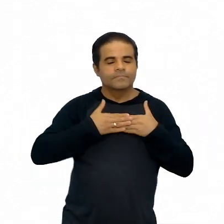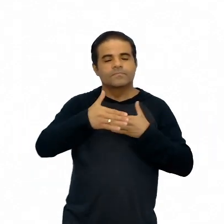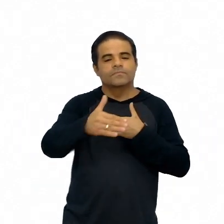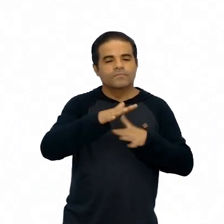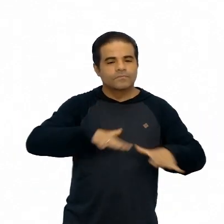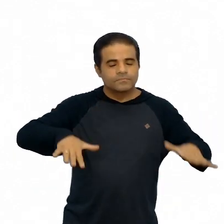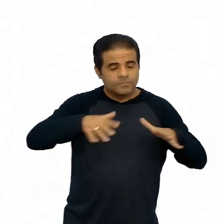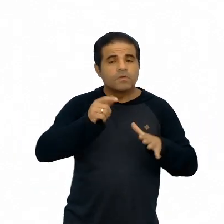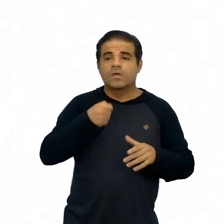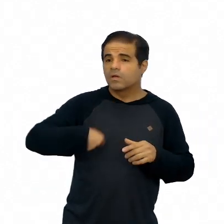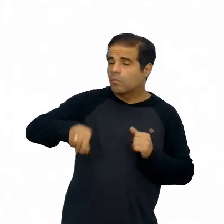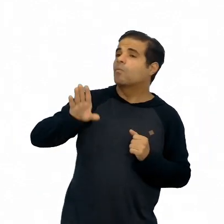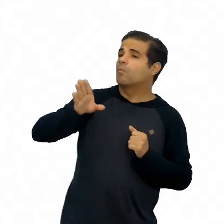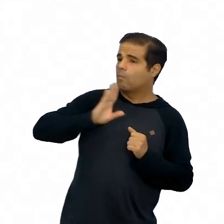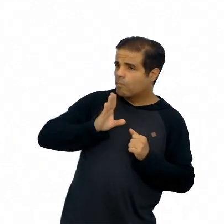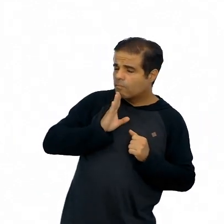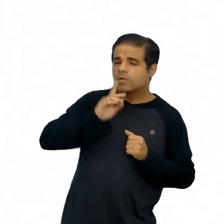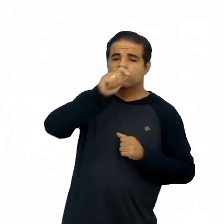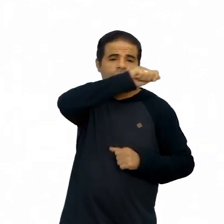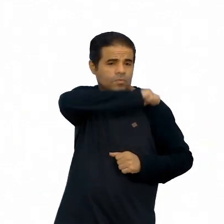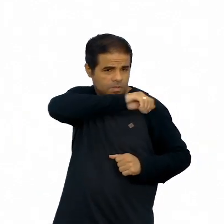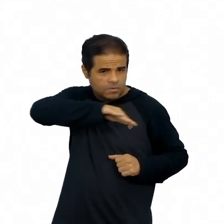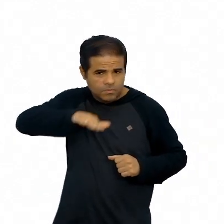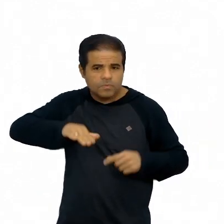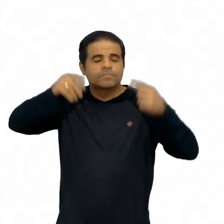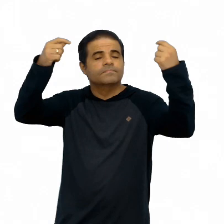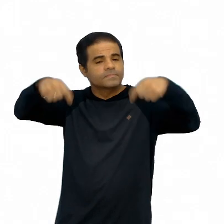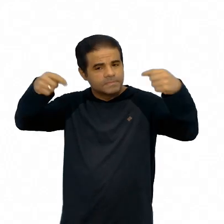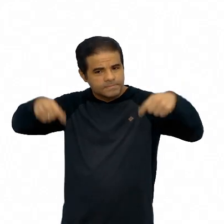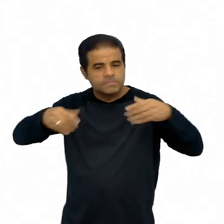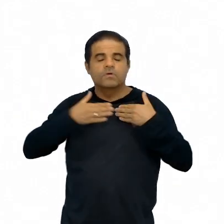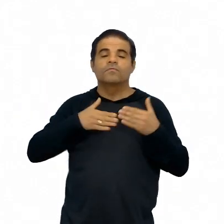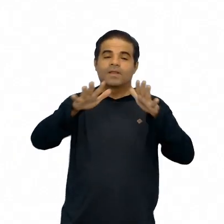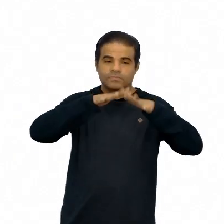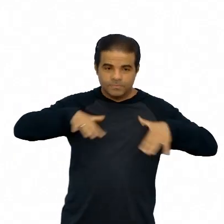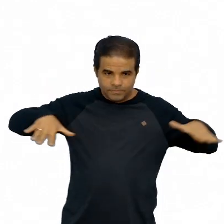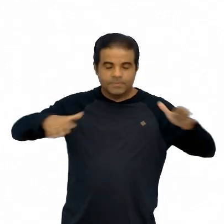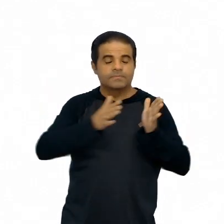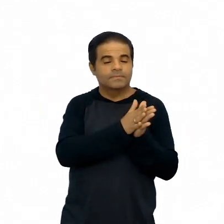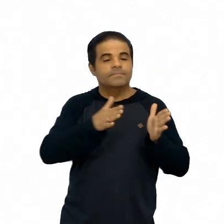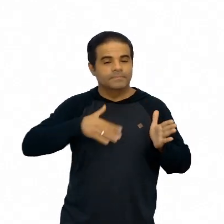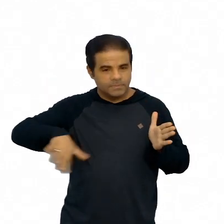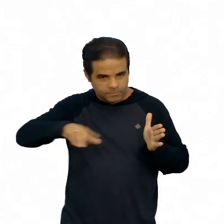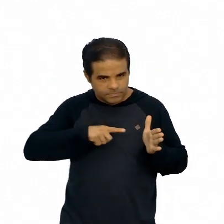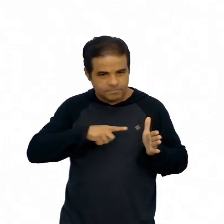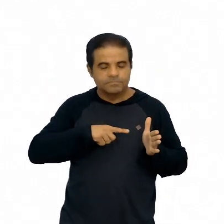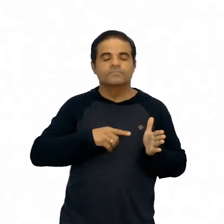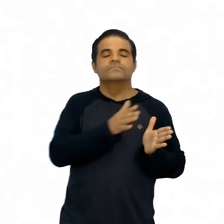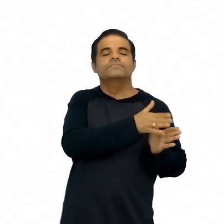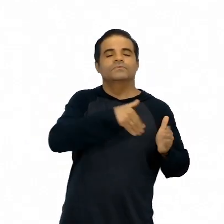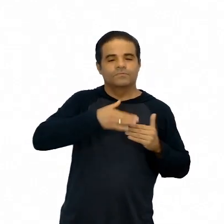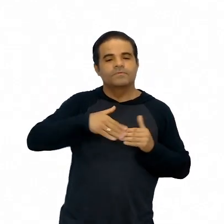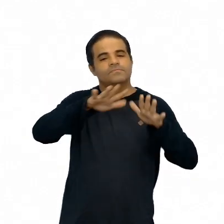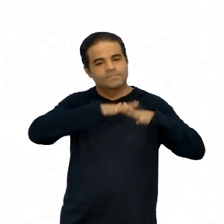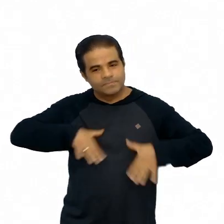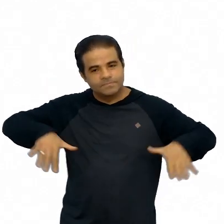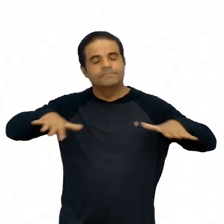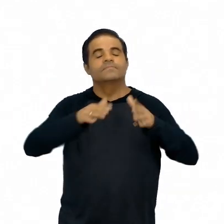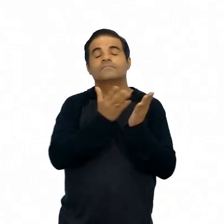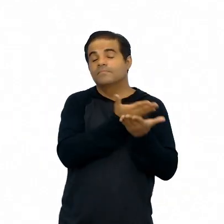quando eu conheço aquilo que o aluno precisa, eu consigo localizar em cada ponto que está o meu aluno. Talvez não é que eles